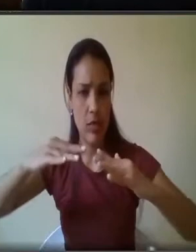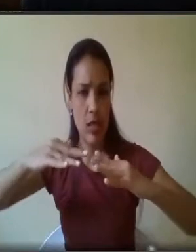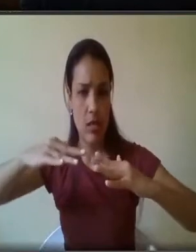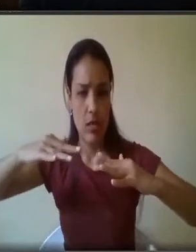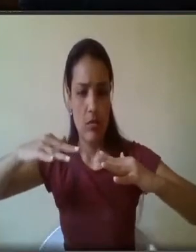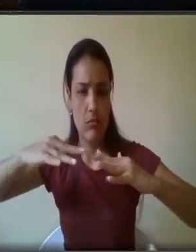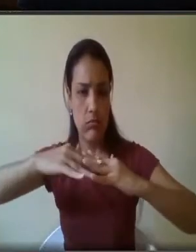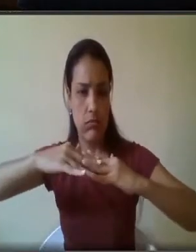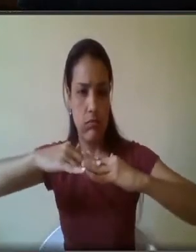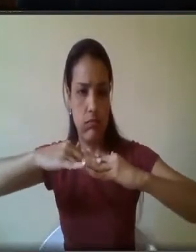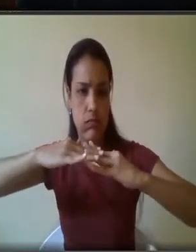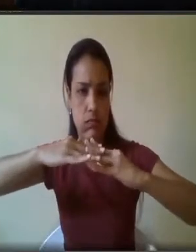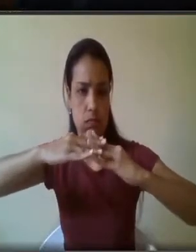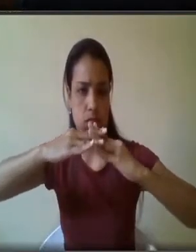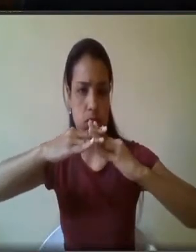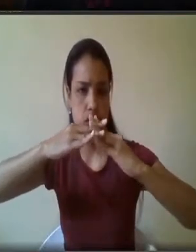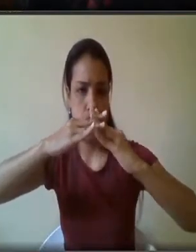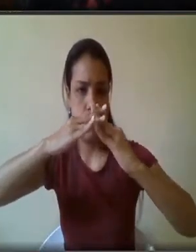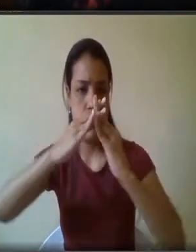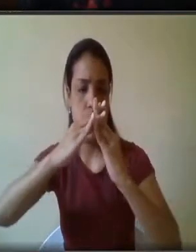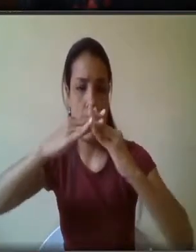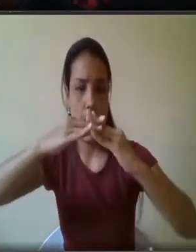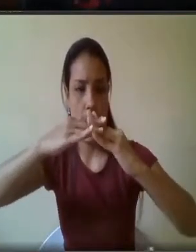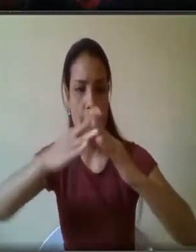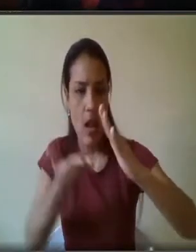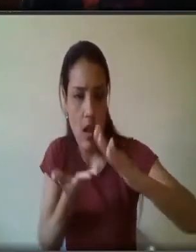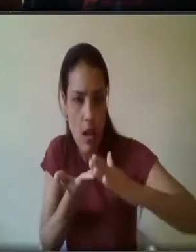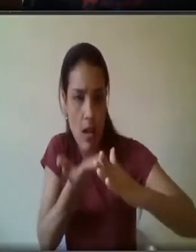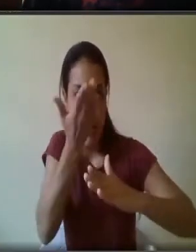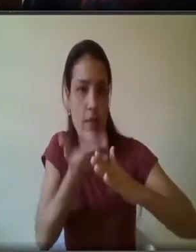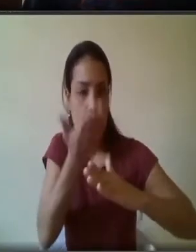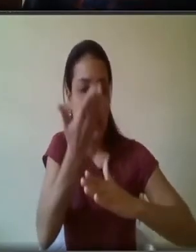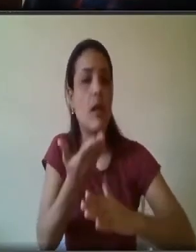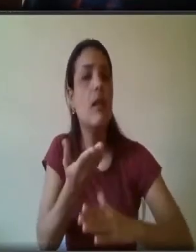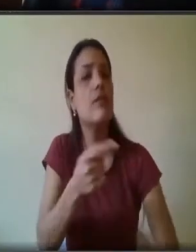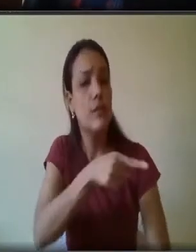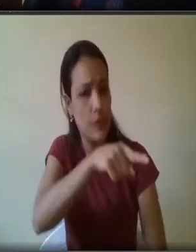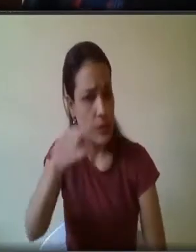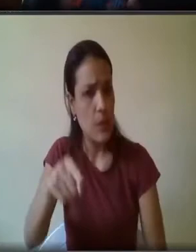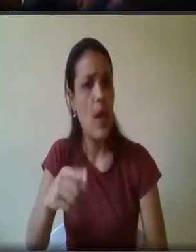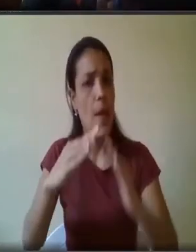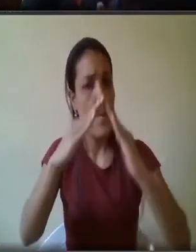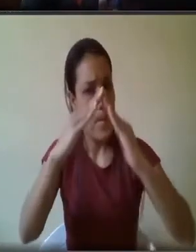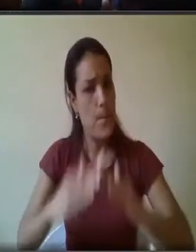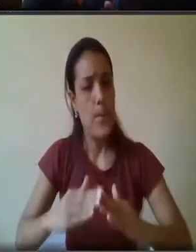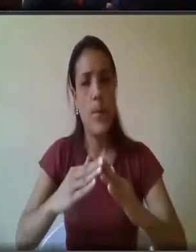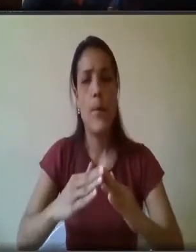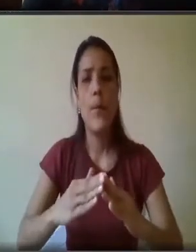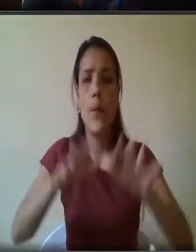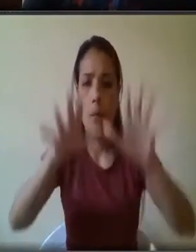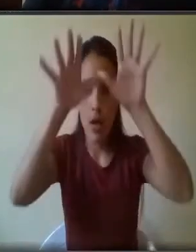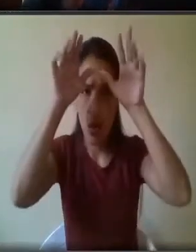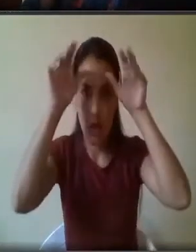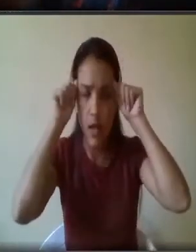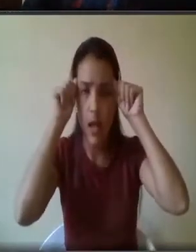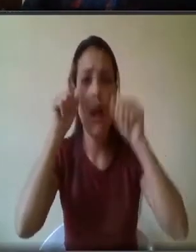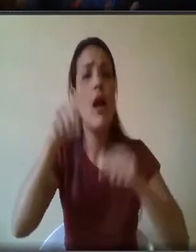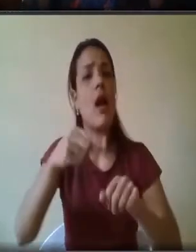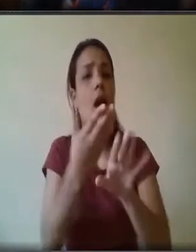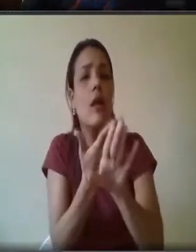Andes. Para quem mora no Acre, sabe que o Acre é dividido em duas mesorregiões,